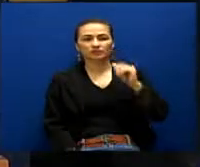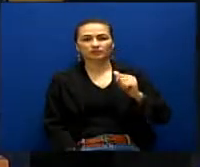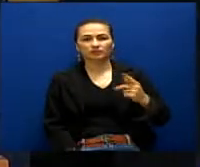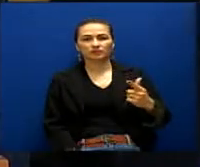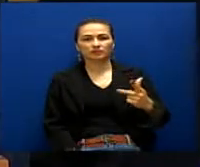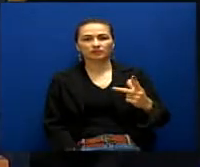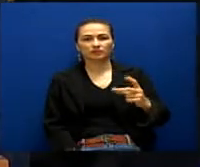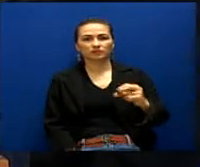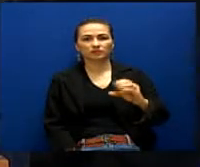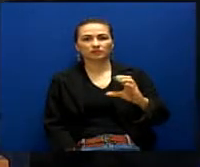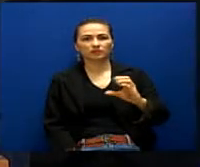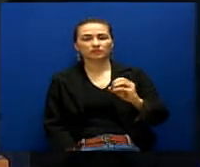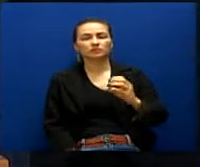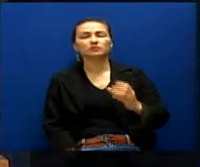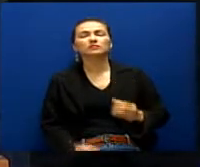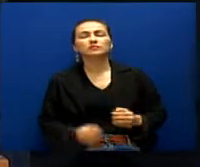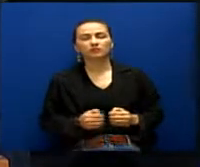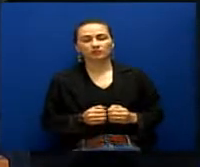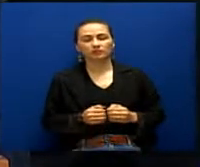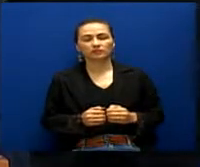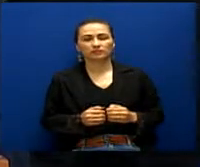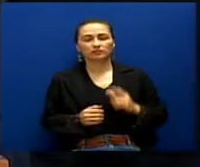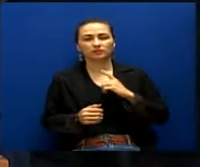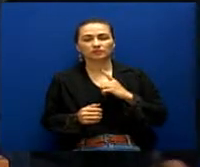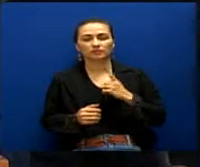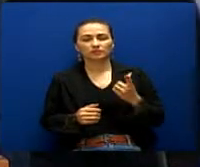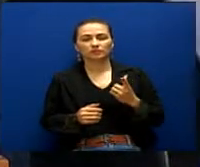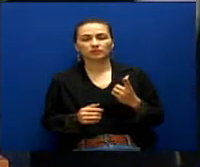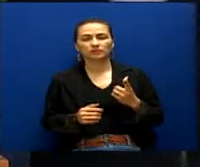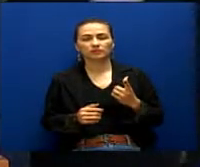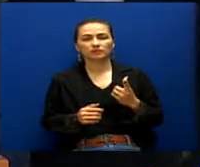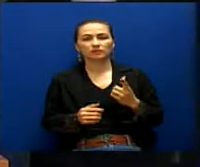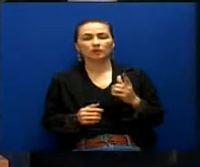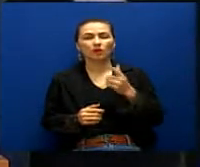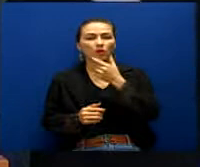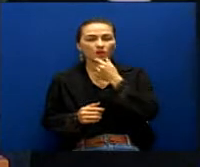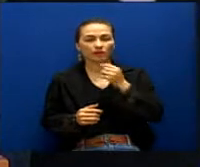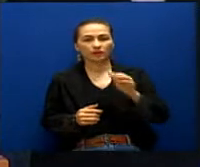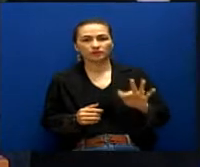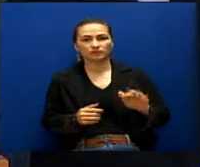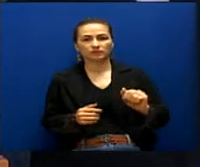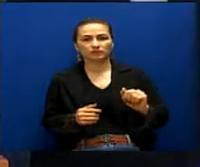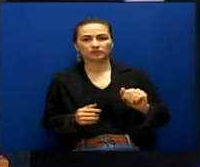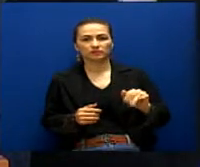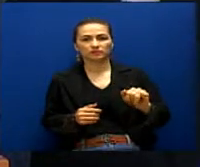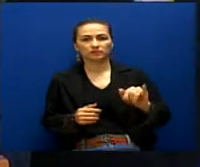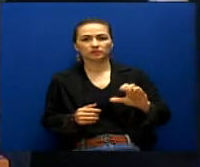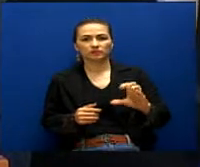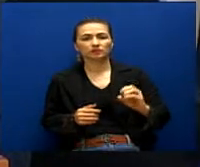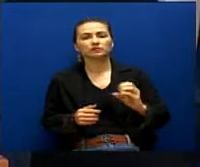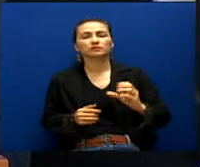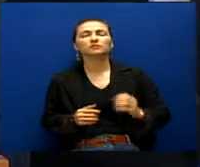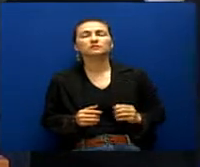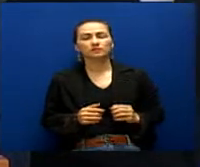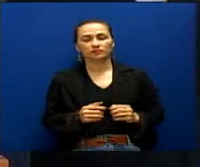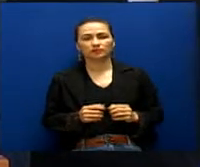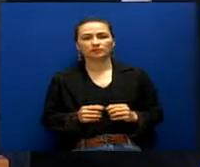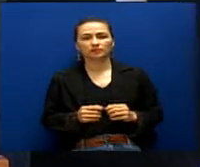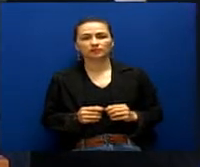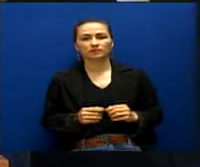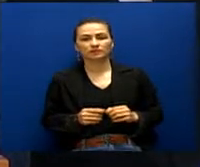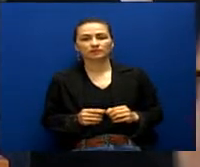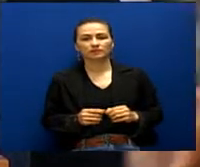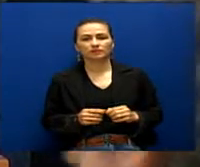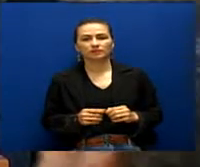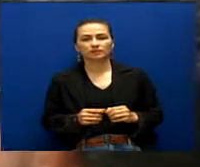aqui um dos grandes nomes aí dos eventos da cidade de Sorocaba, Fábio Domini. Seja bem-vindo a essa casa. Uma lenda aqui na nossa cidade, pessoa